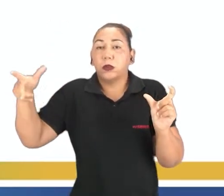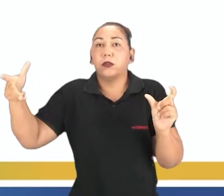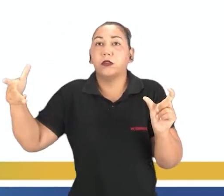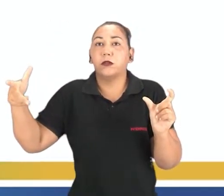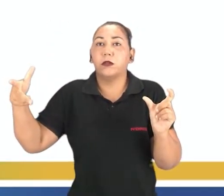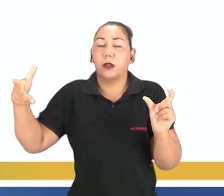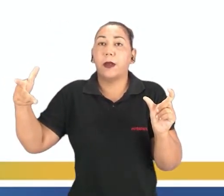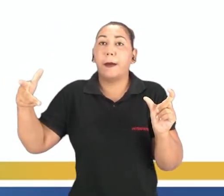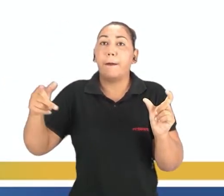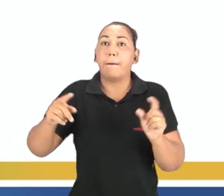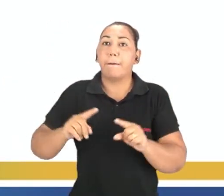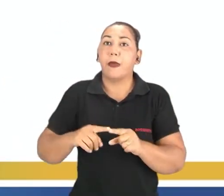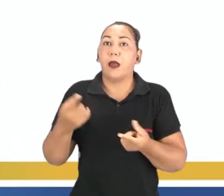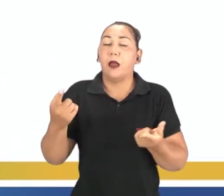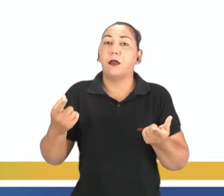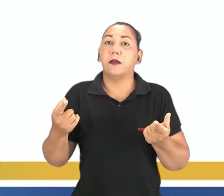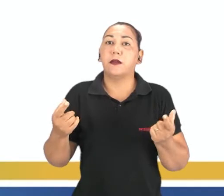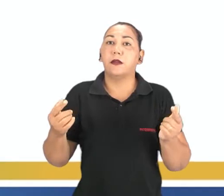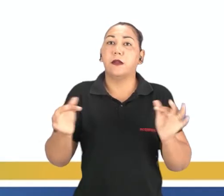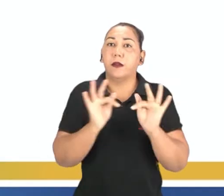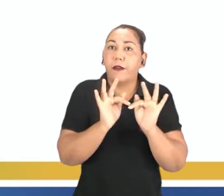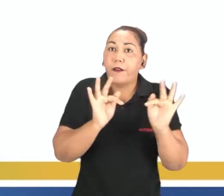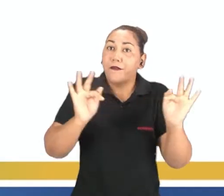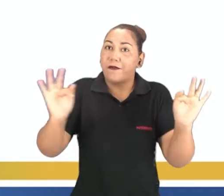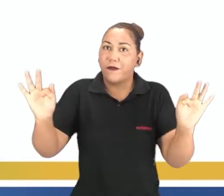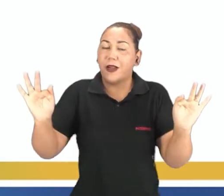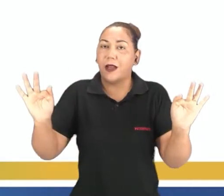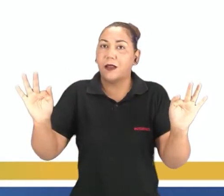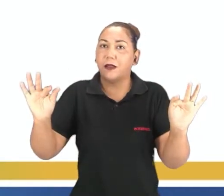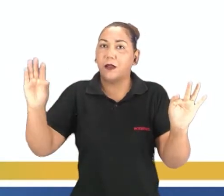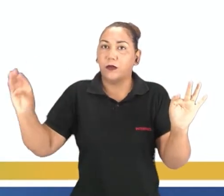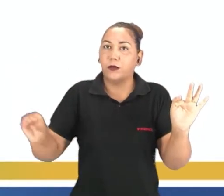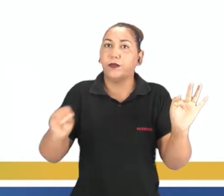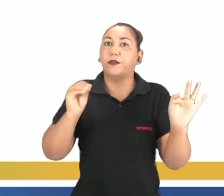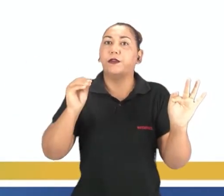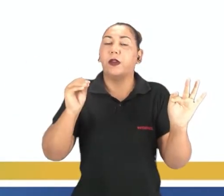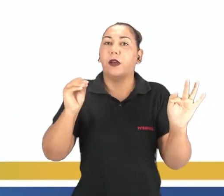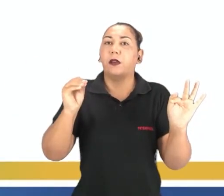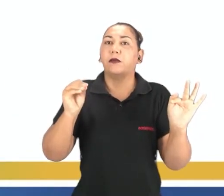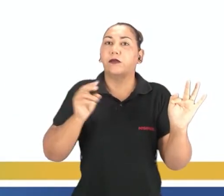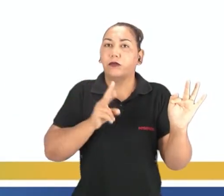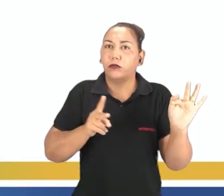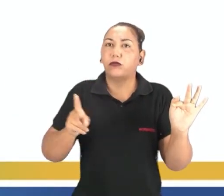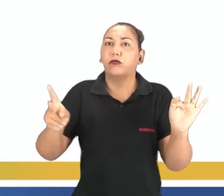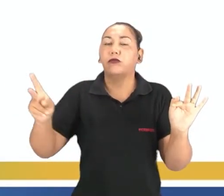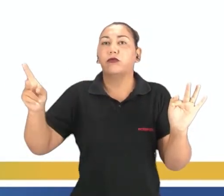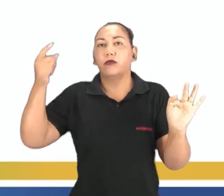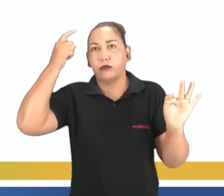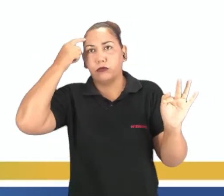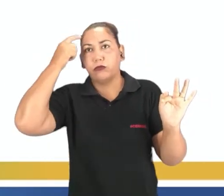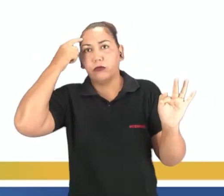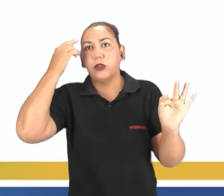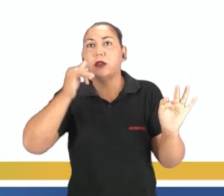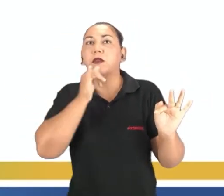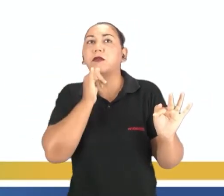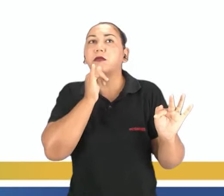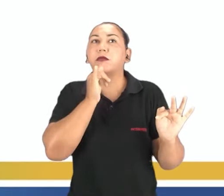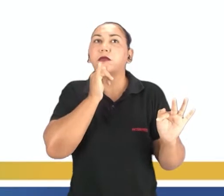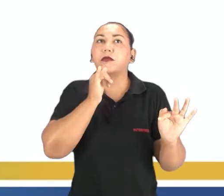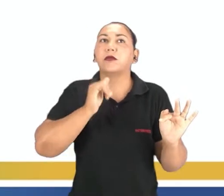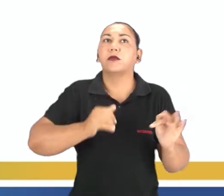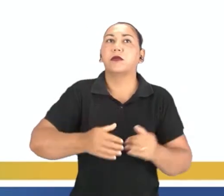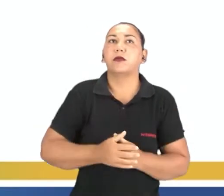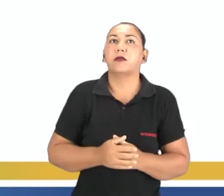sua realização. Então, ela dá uma ideia contrária, porém segue com a mesma linha de raciocínio. Exemplo, although, que